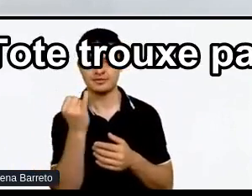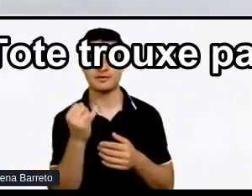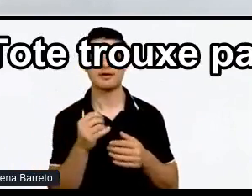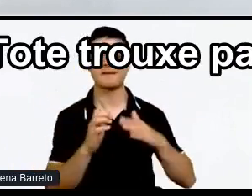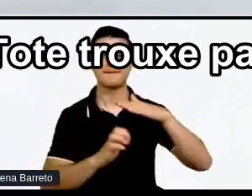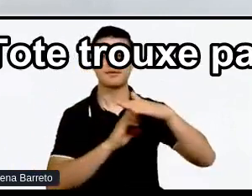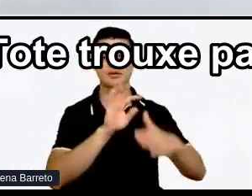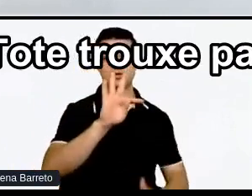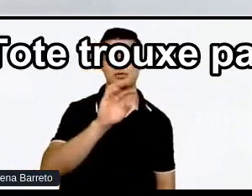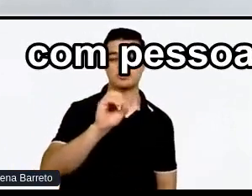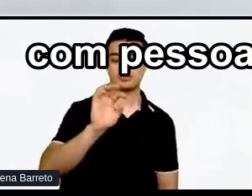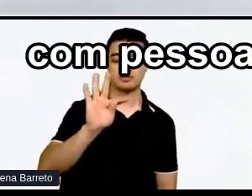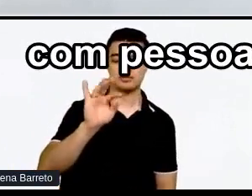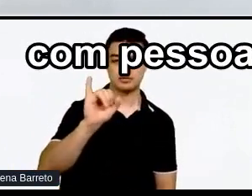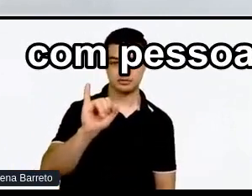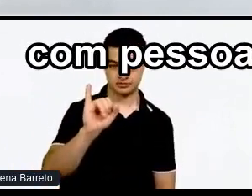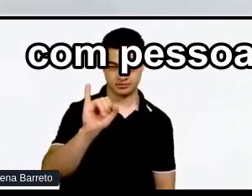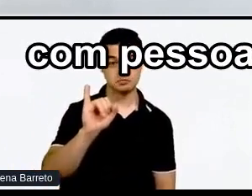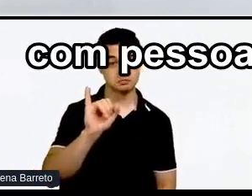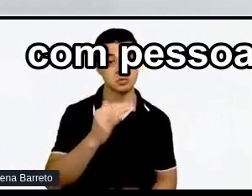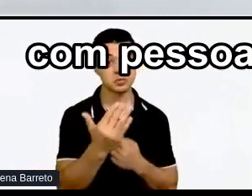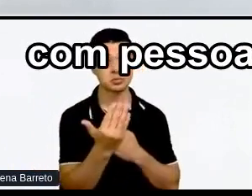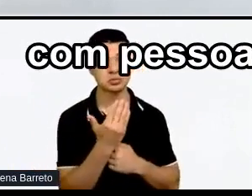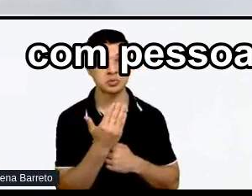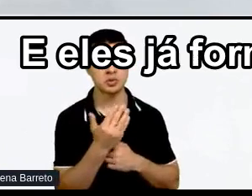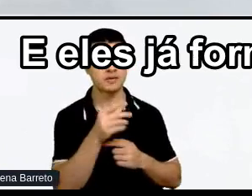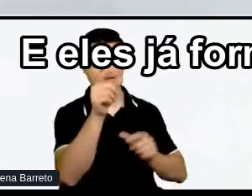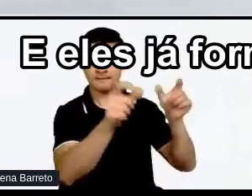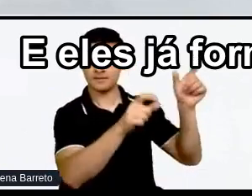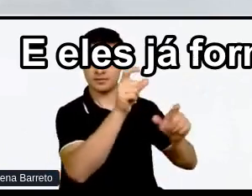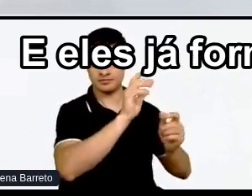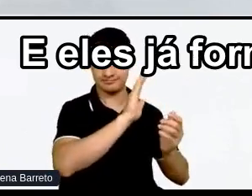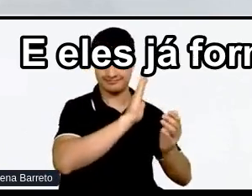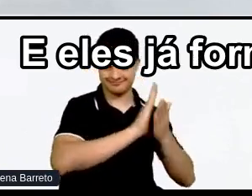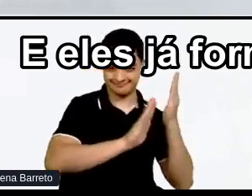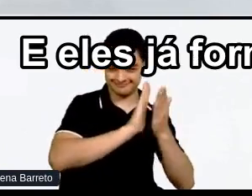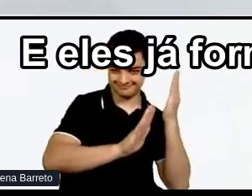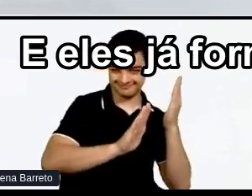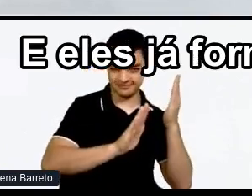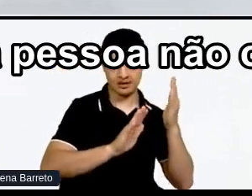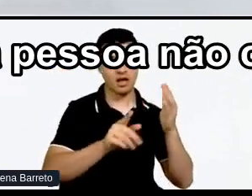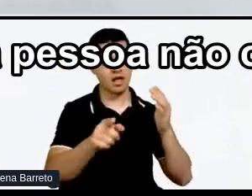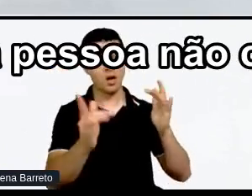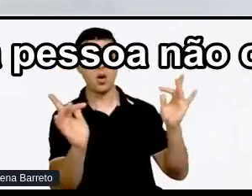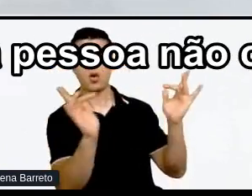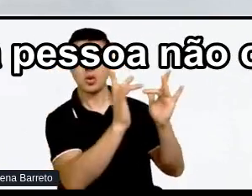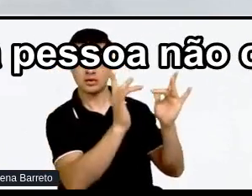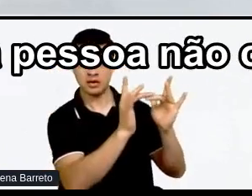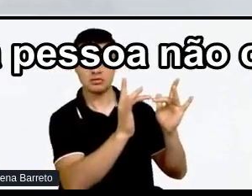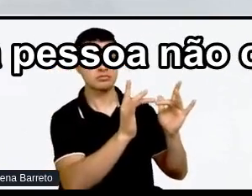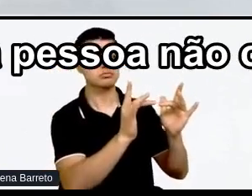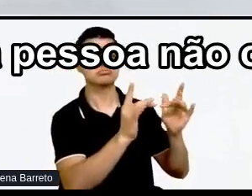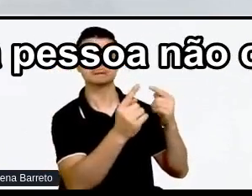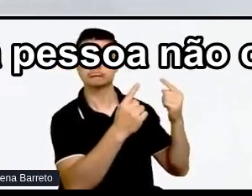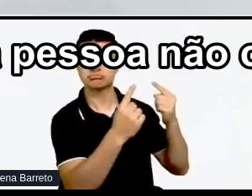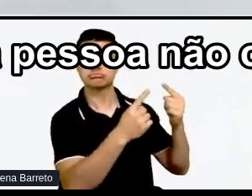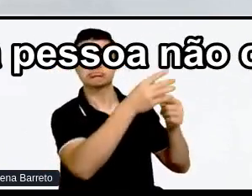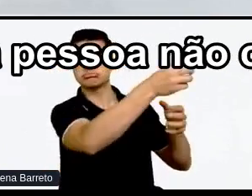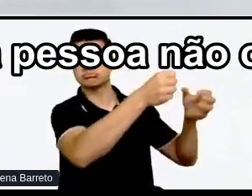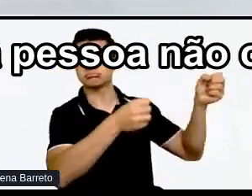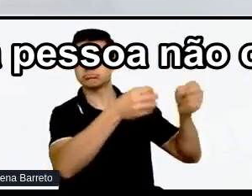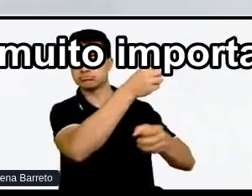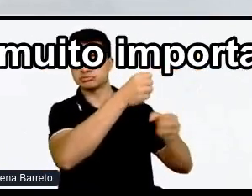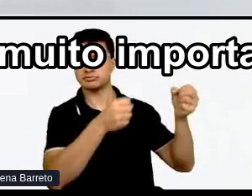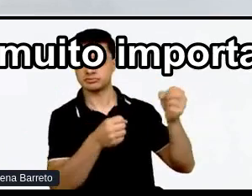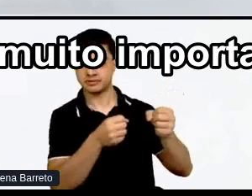para a gente, né, esse contato com pessoas refugiadas, e eles já formam em tech. Então, a pessoa não chega cru na